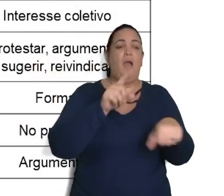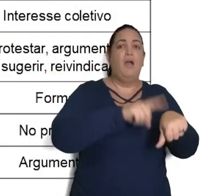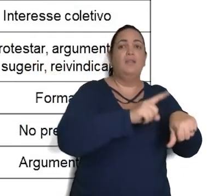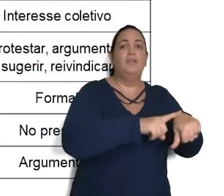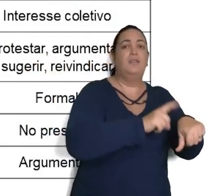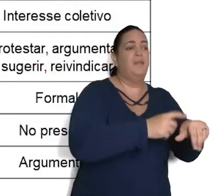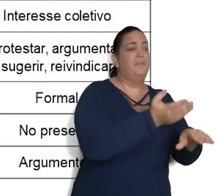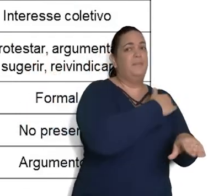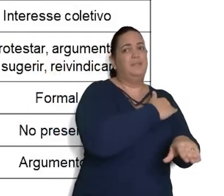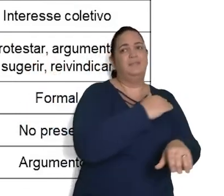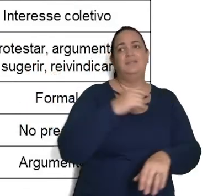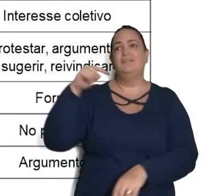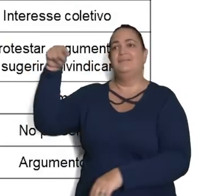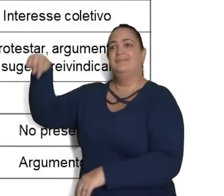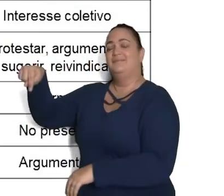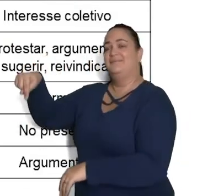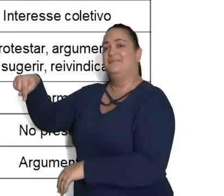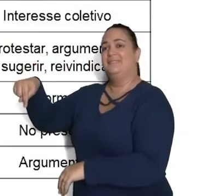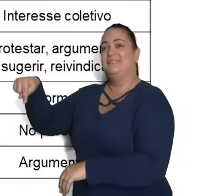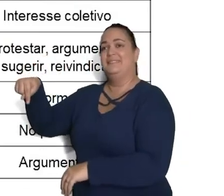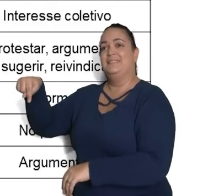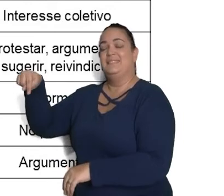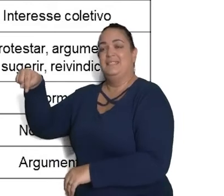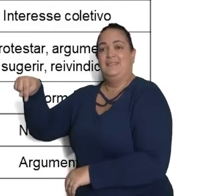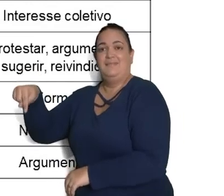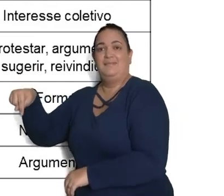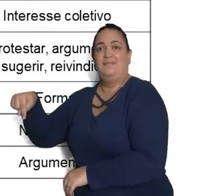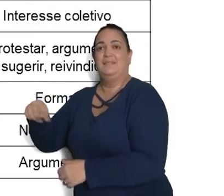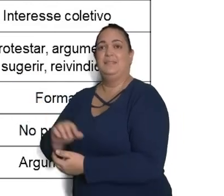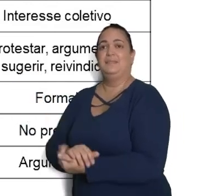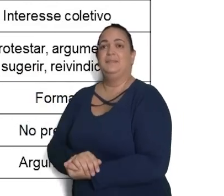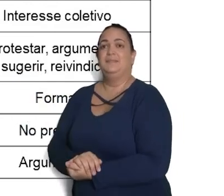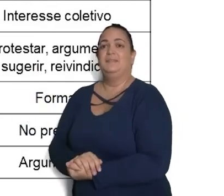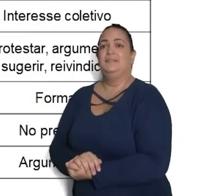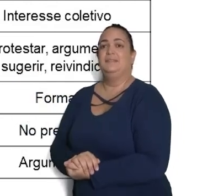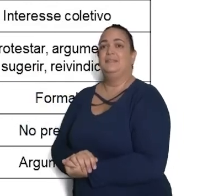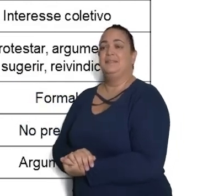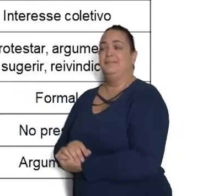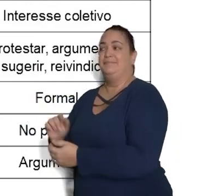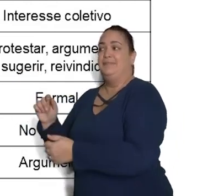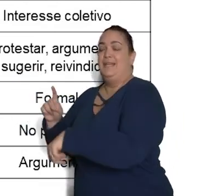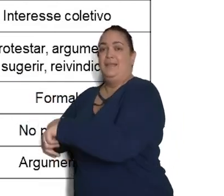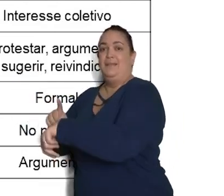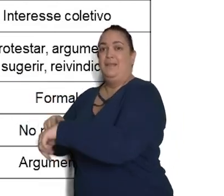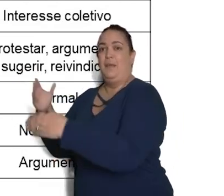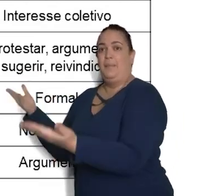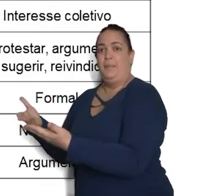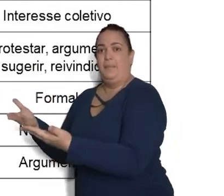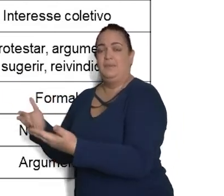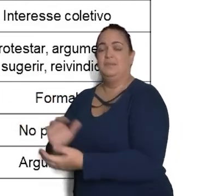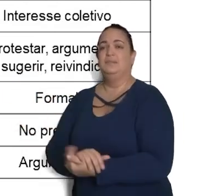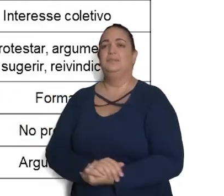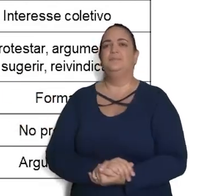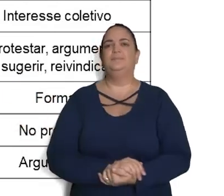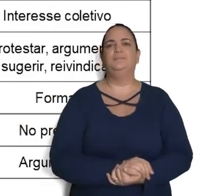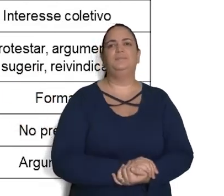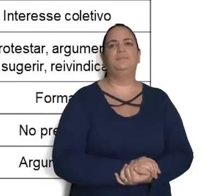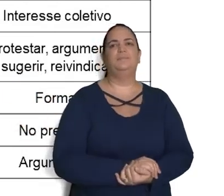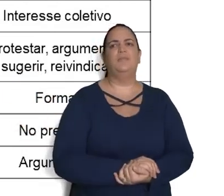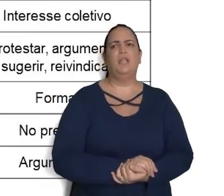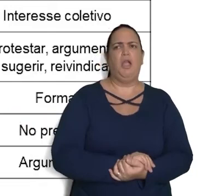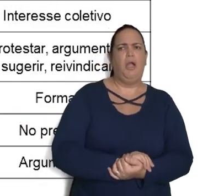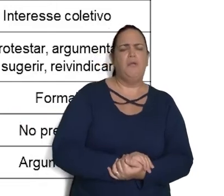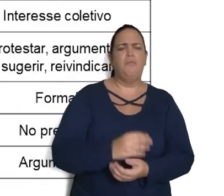escritos geralmente no passado, na carta pessoal, escritos no passado, na carta aberta, escritos no presente. E qual é